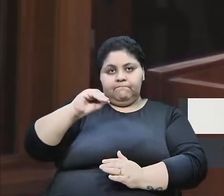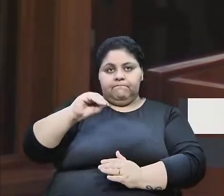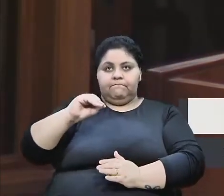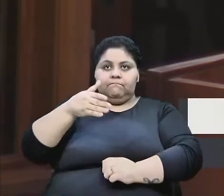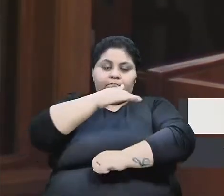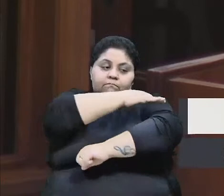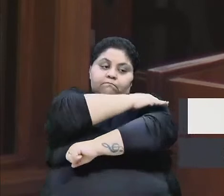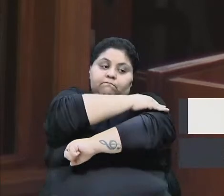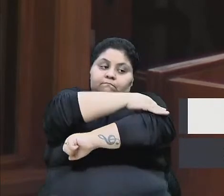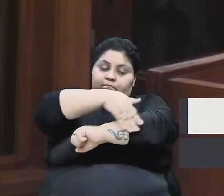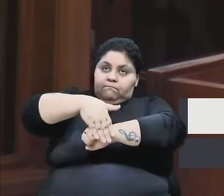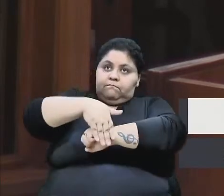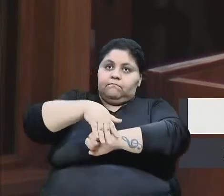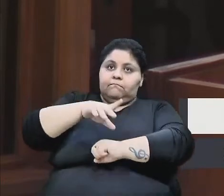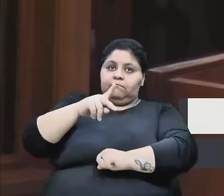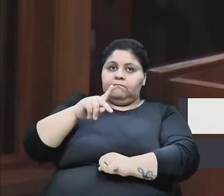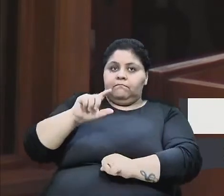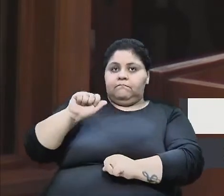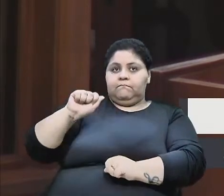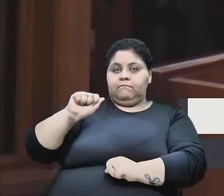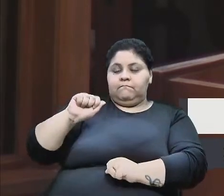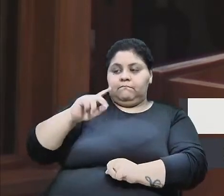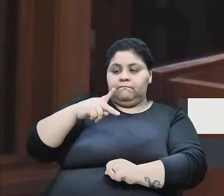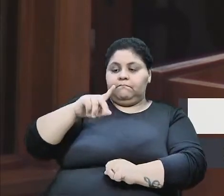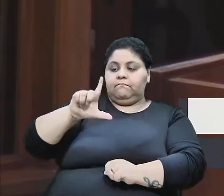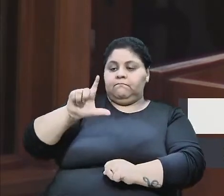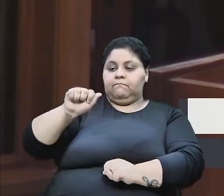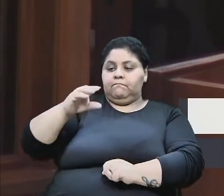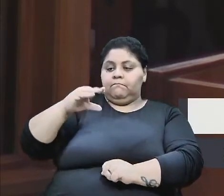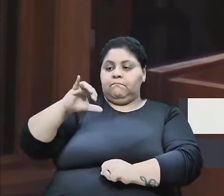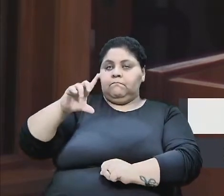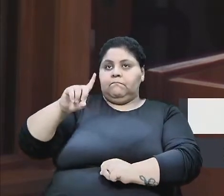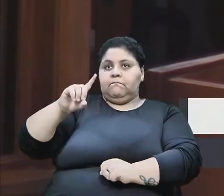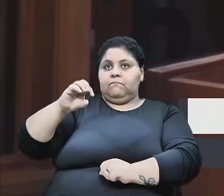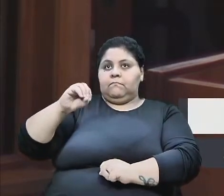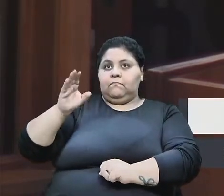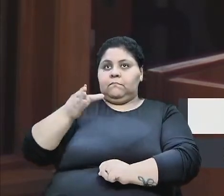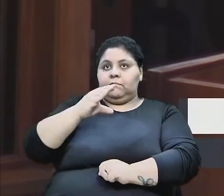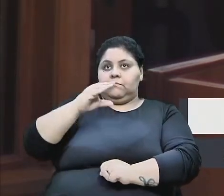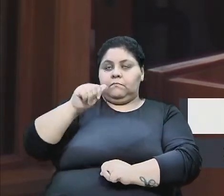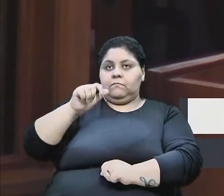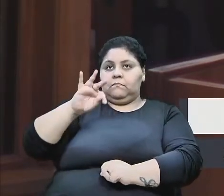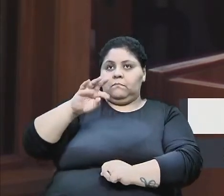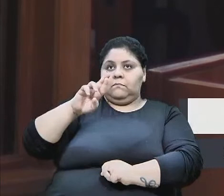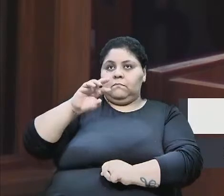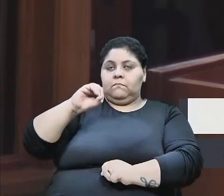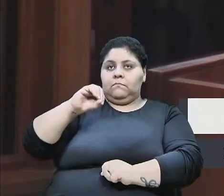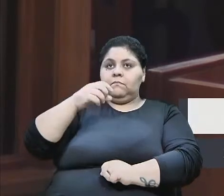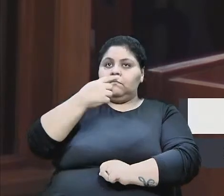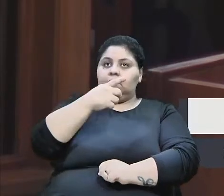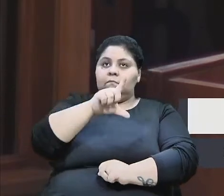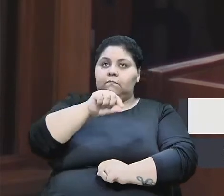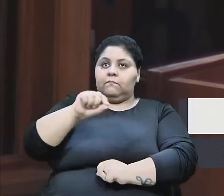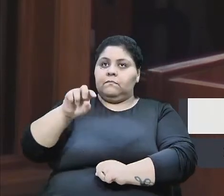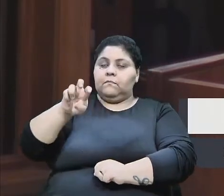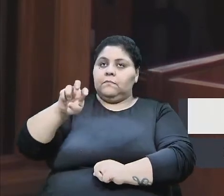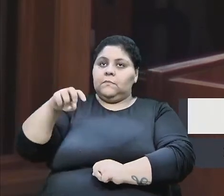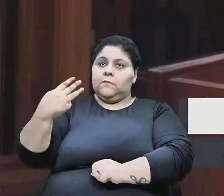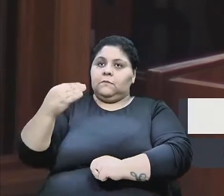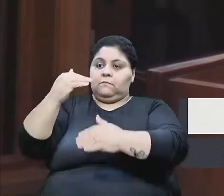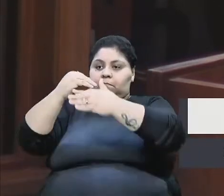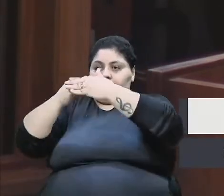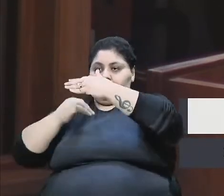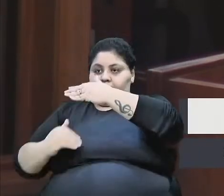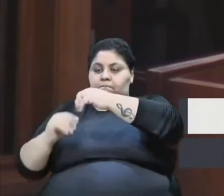fica na Rua Plácido de Castro 1053 térreo do 20 Offices